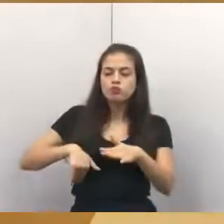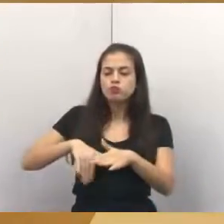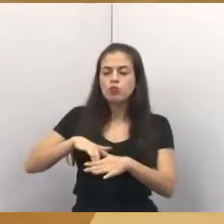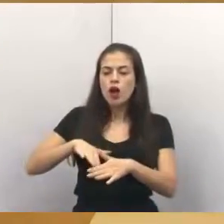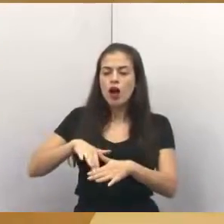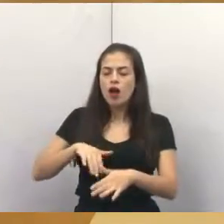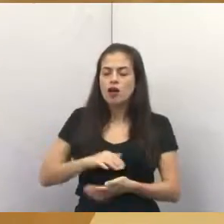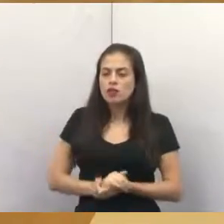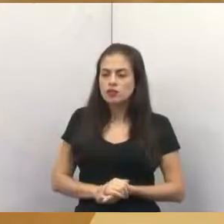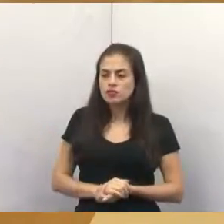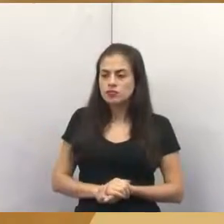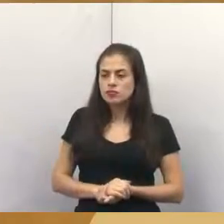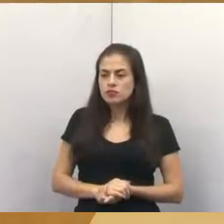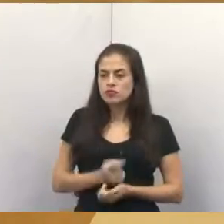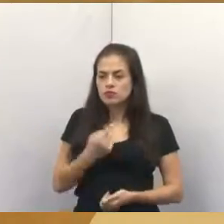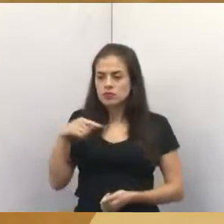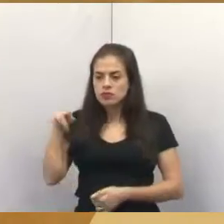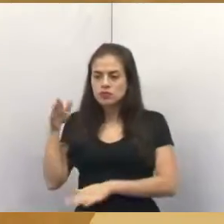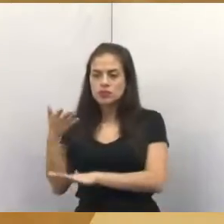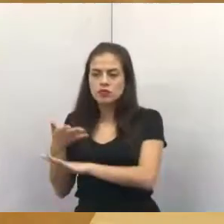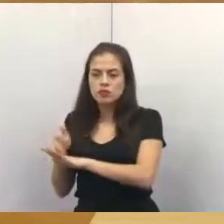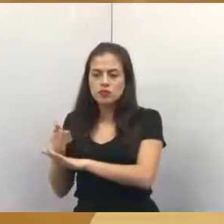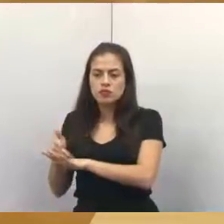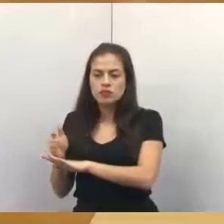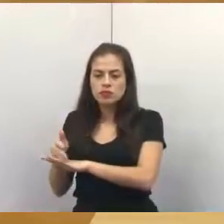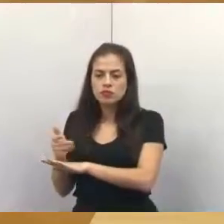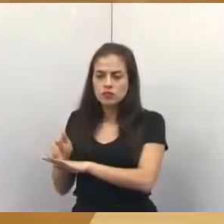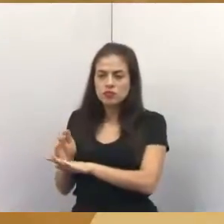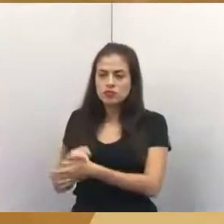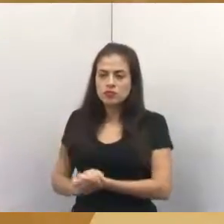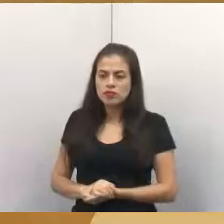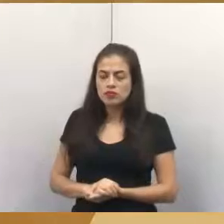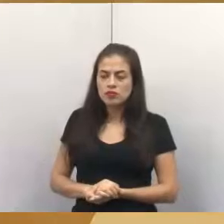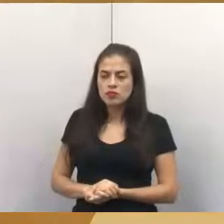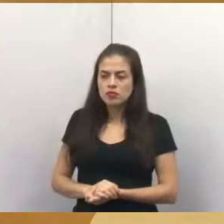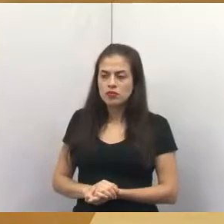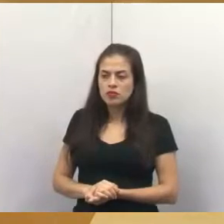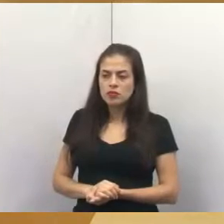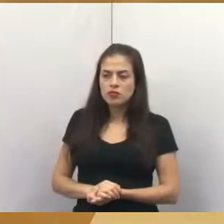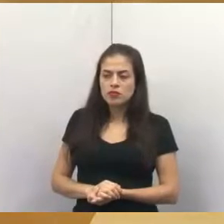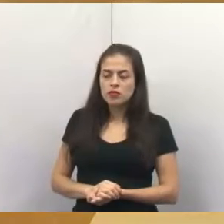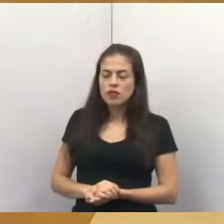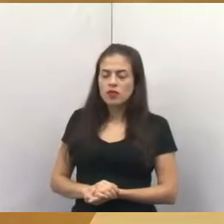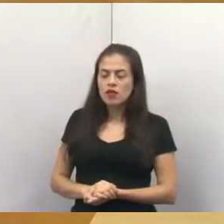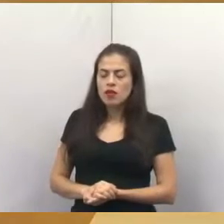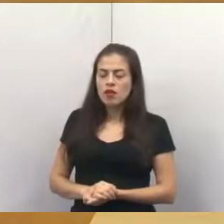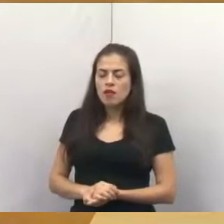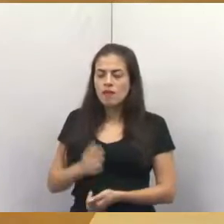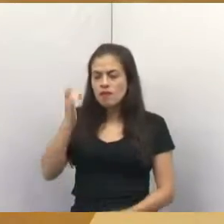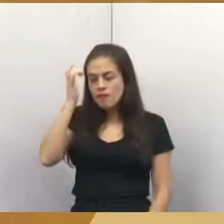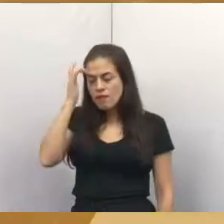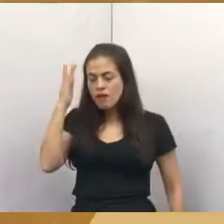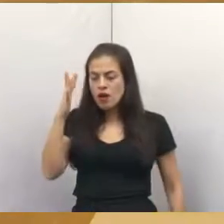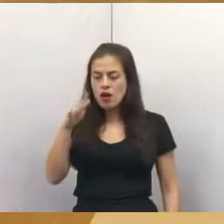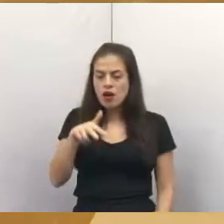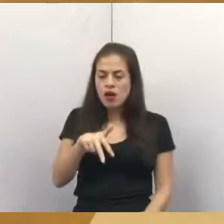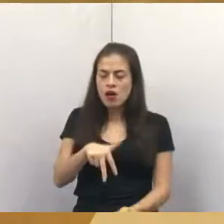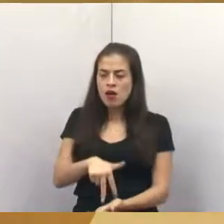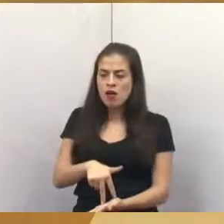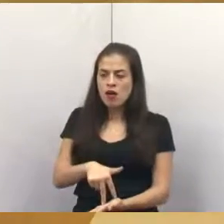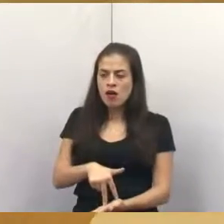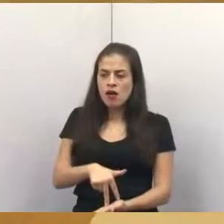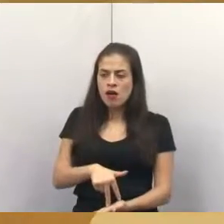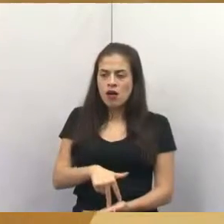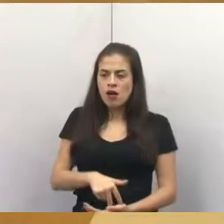gol, vai para o treino. Jogador que vai para o treino, joga. É fácil subir nessa tribuna e